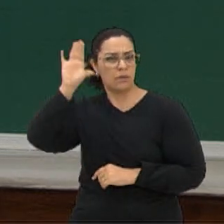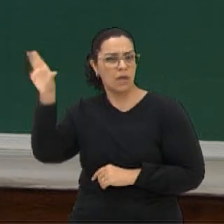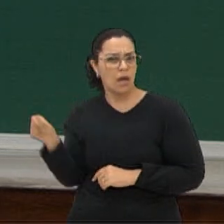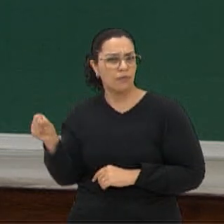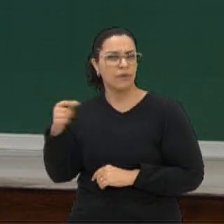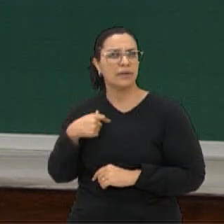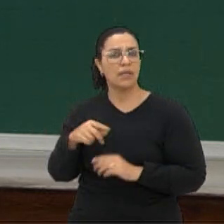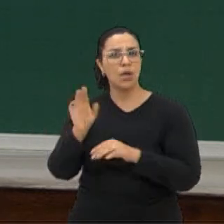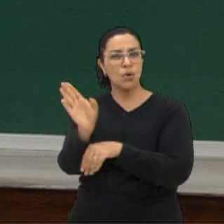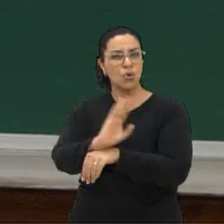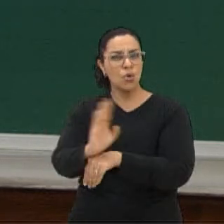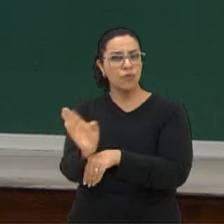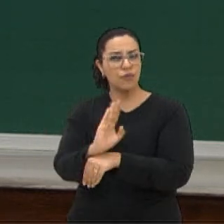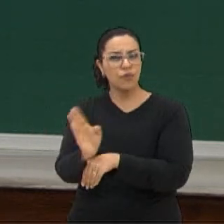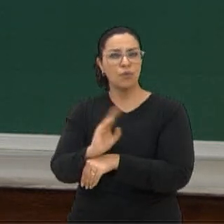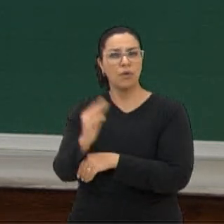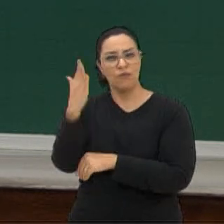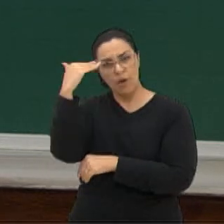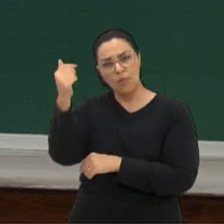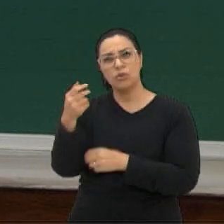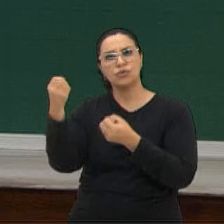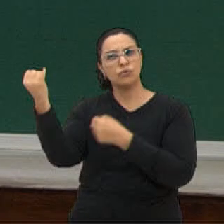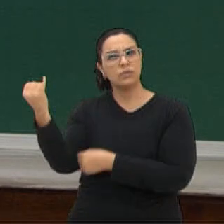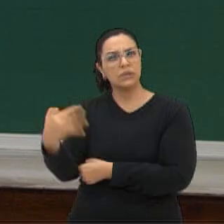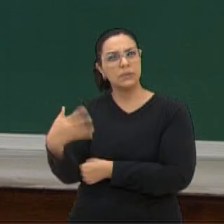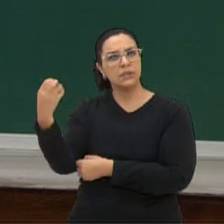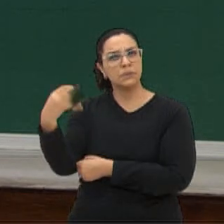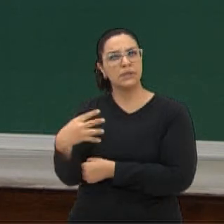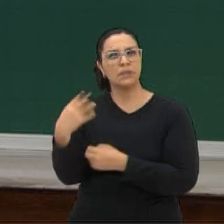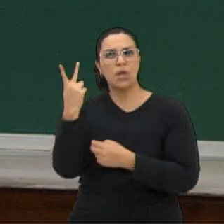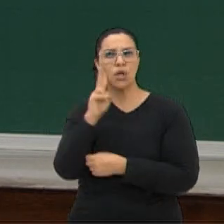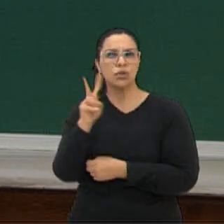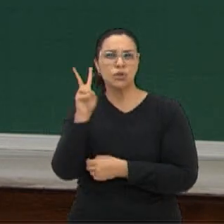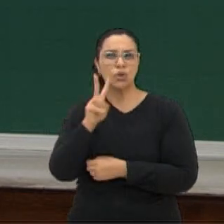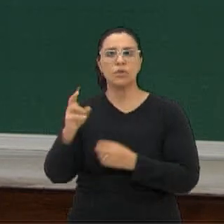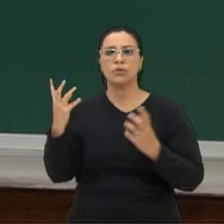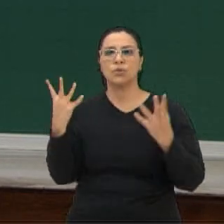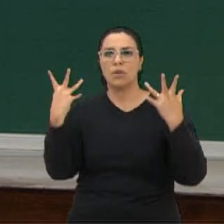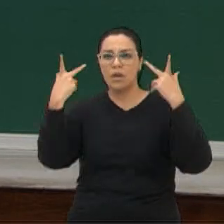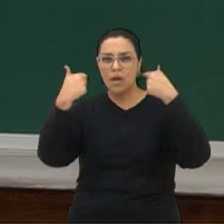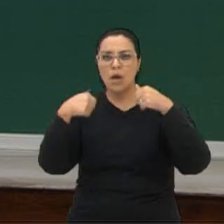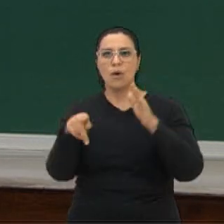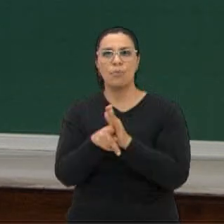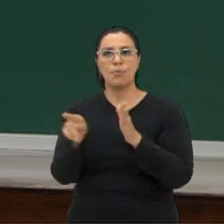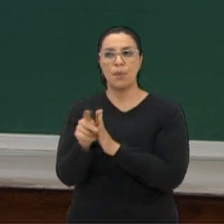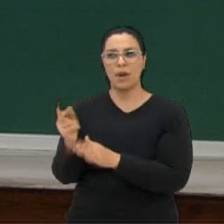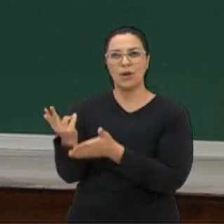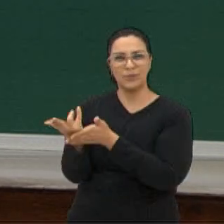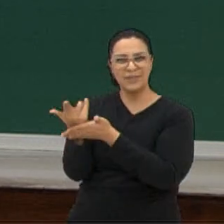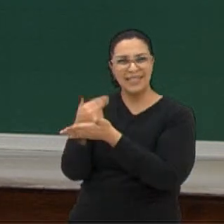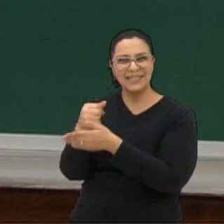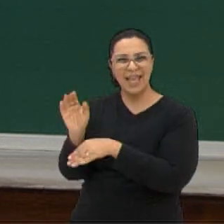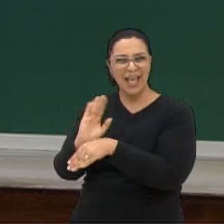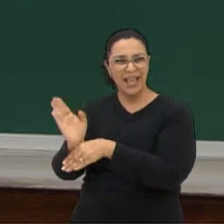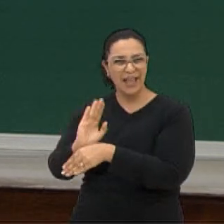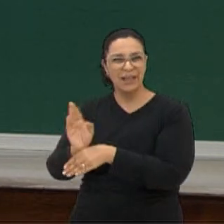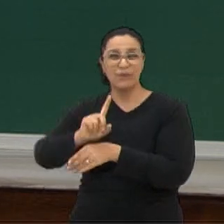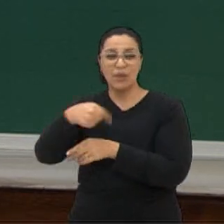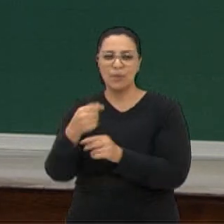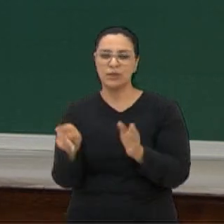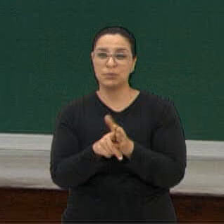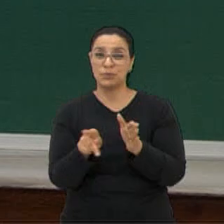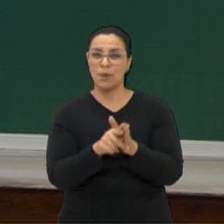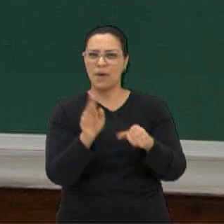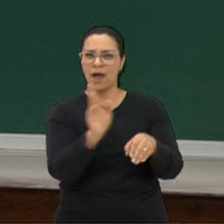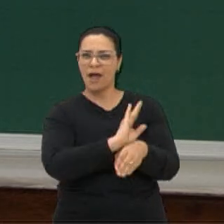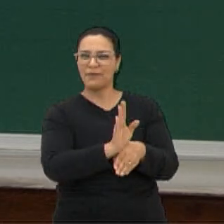Existe até um filme famoso aí que conta a história de um leão. Ele foi gravado primeiramente como um desenho animado,